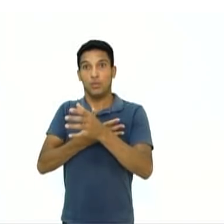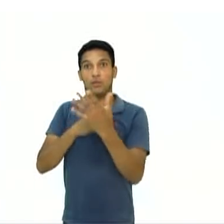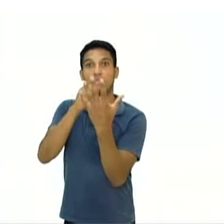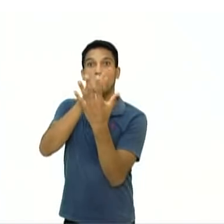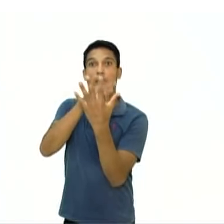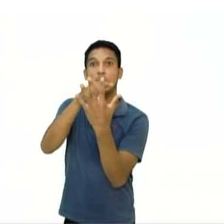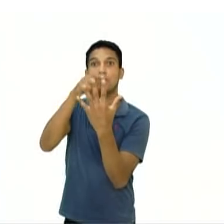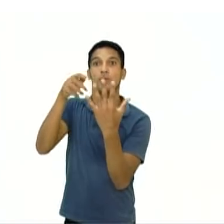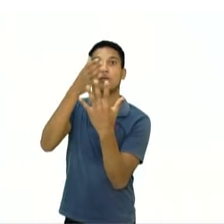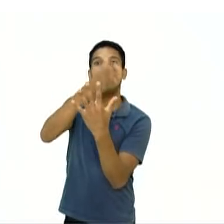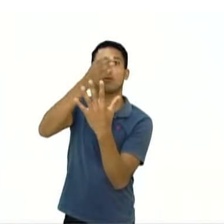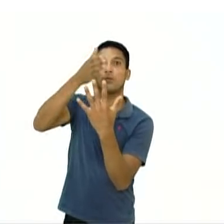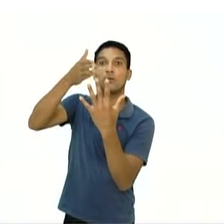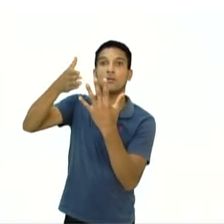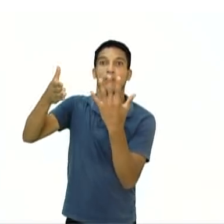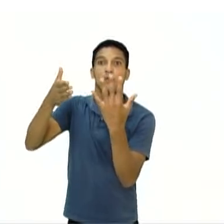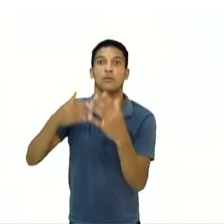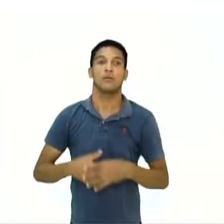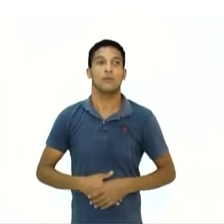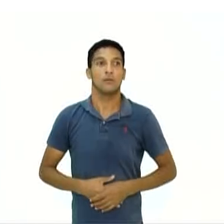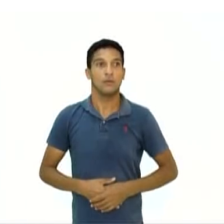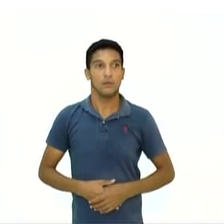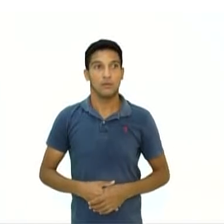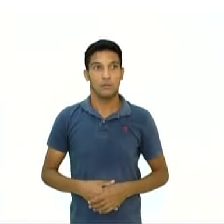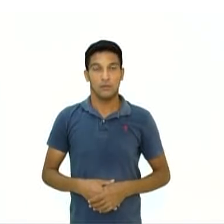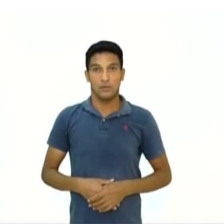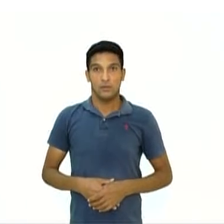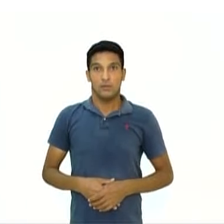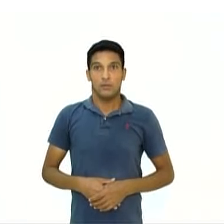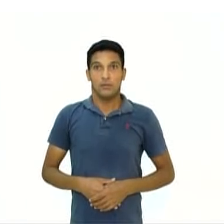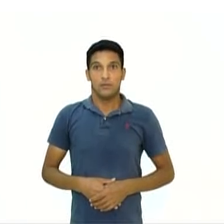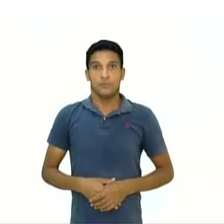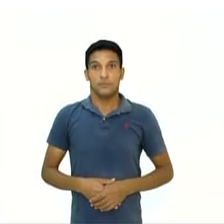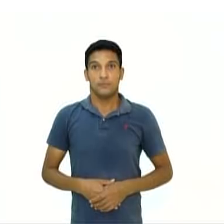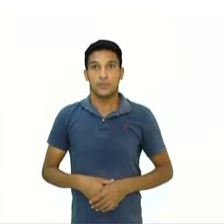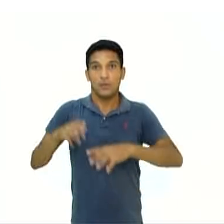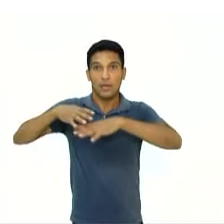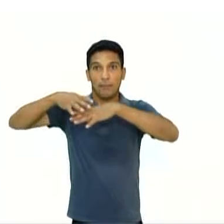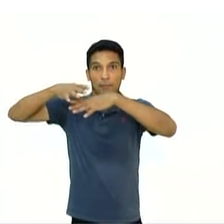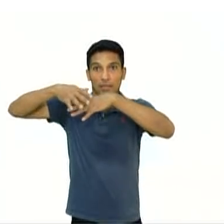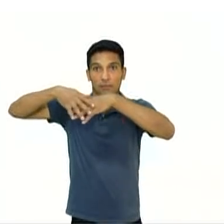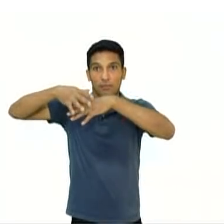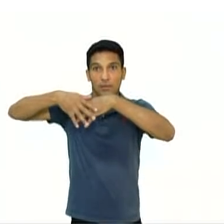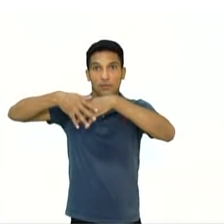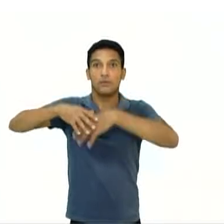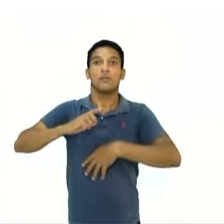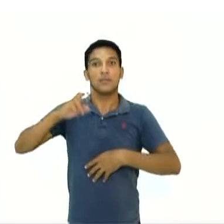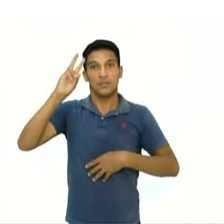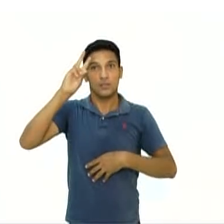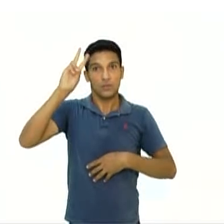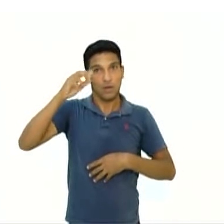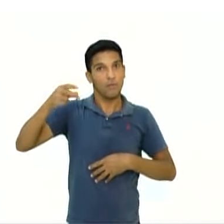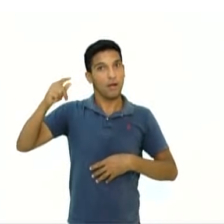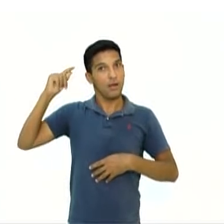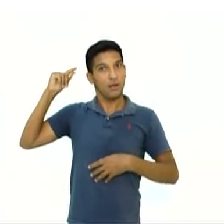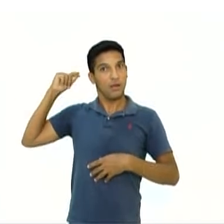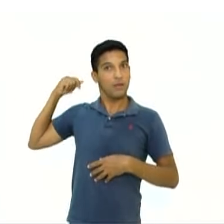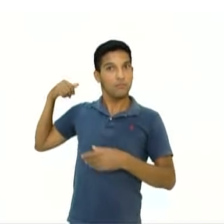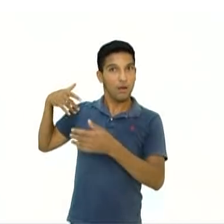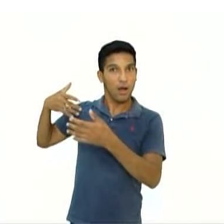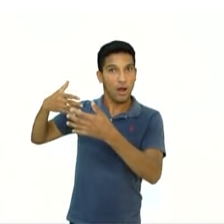números, ok? Então, sempre que você for escrever uma sequência e precisar colocar o múltiplo, né, o menor múltiplo do número,